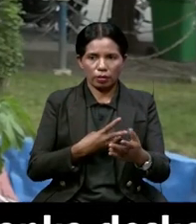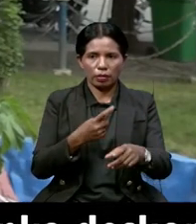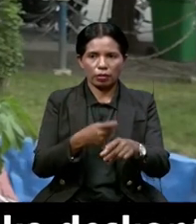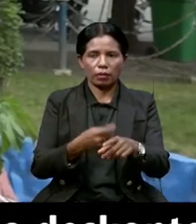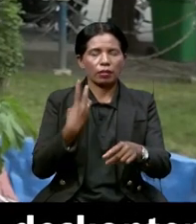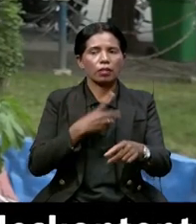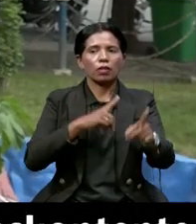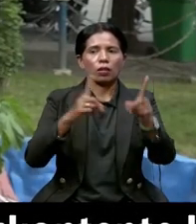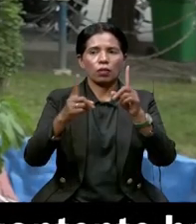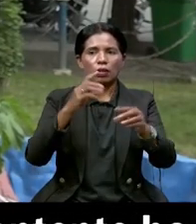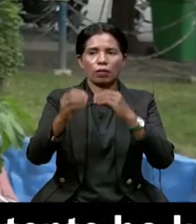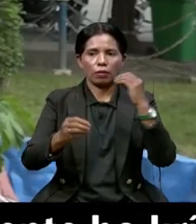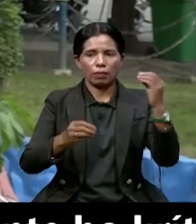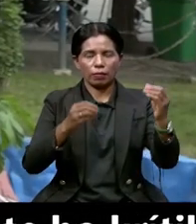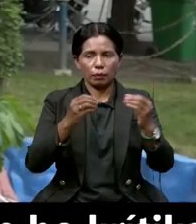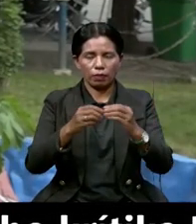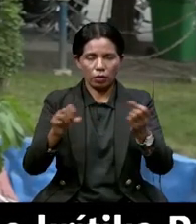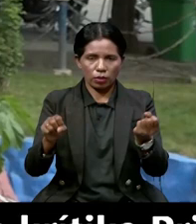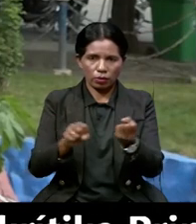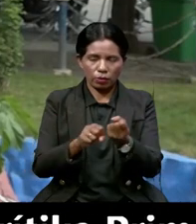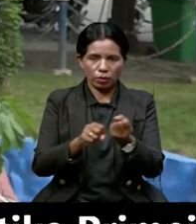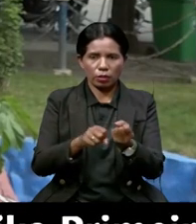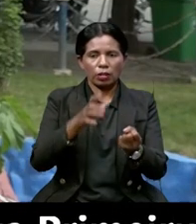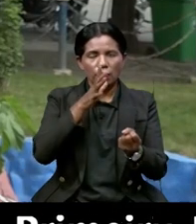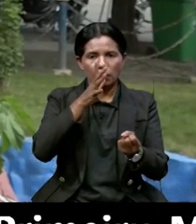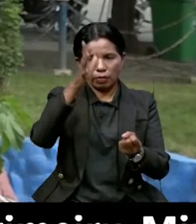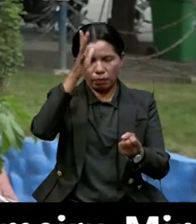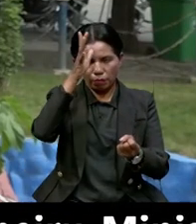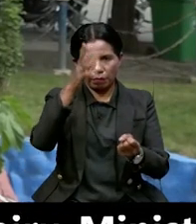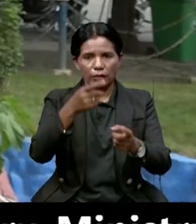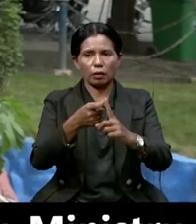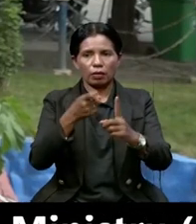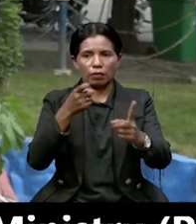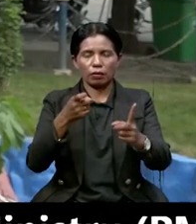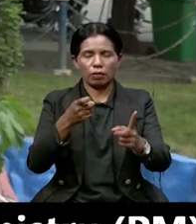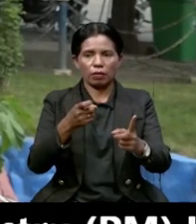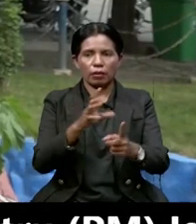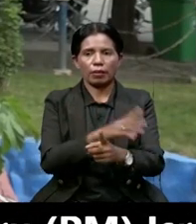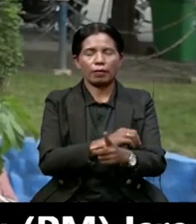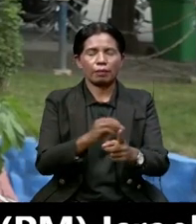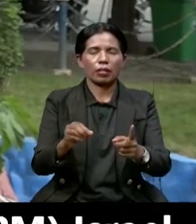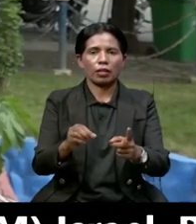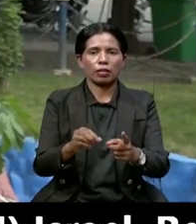baita colia kata a contribuição ina mane liwusi be akurma nebe iha.